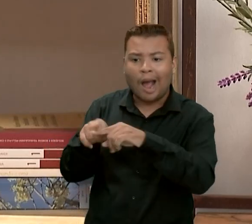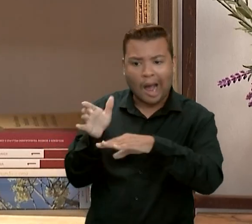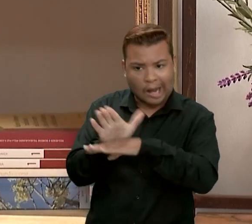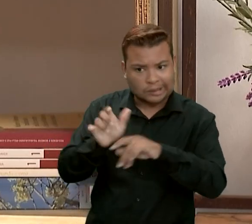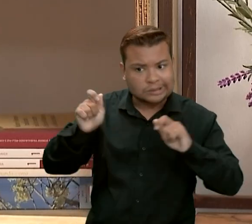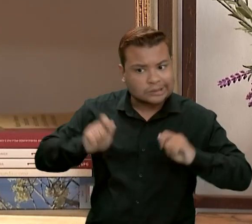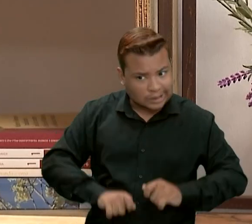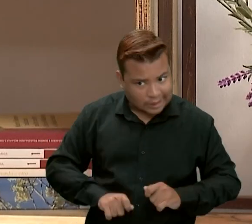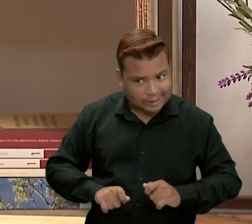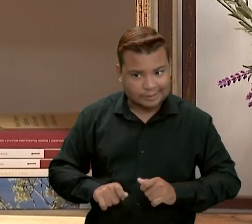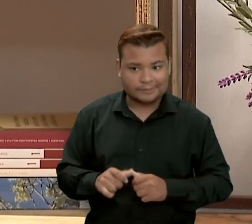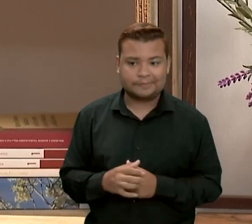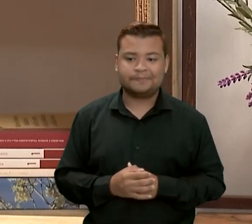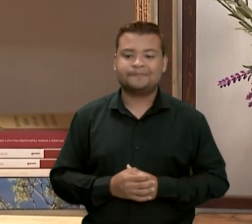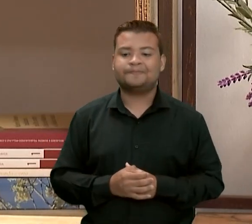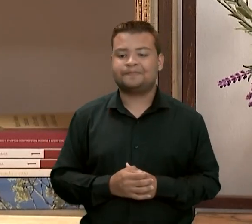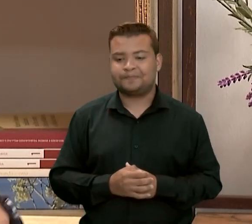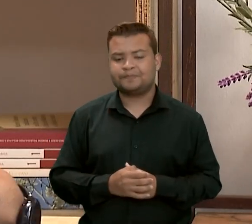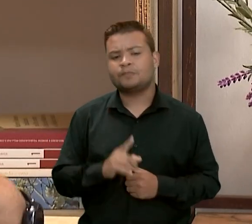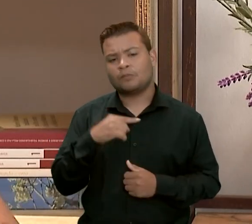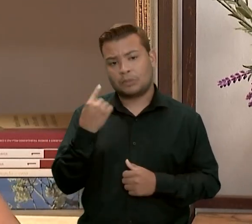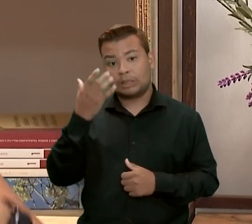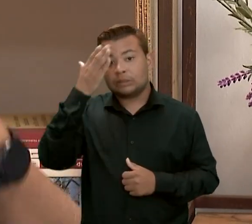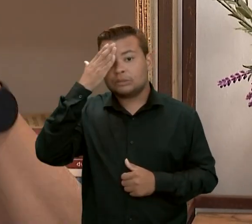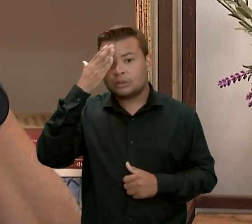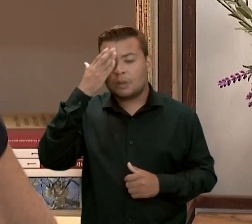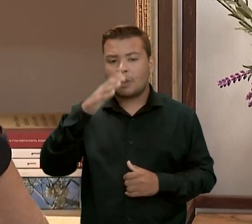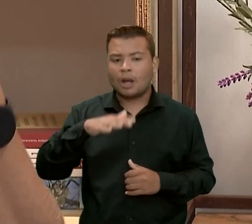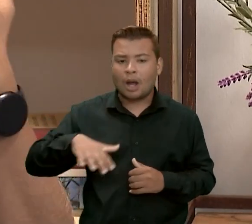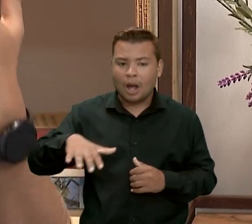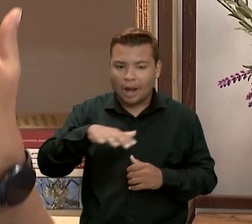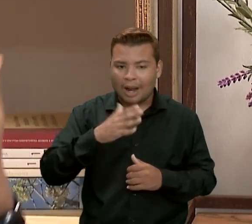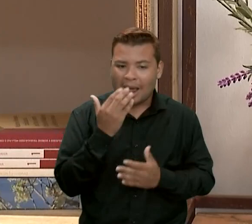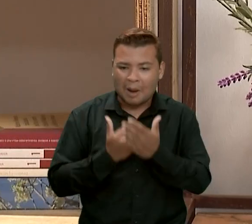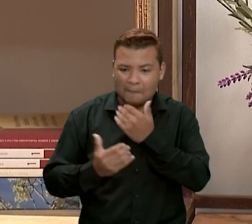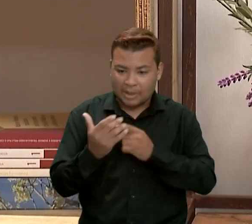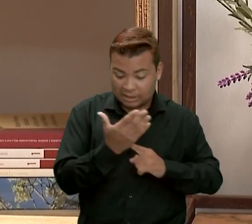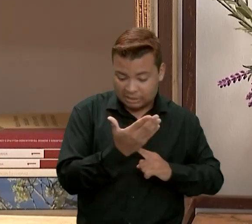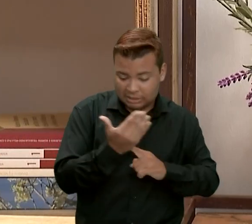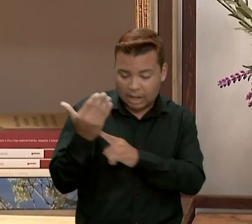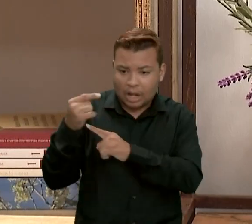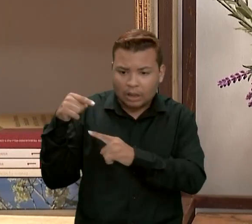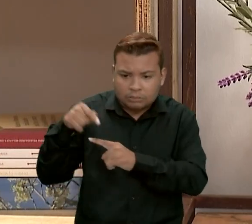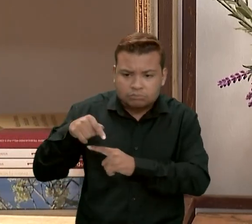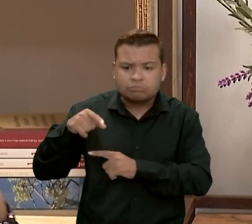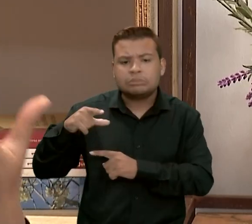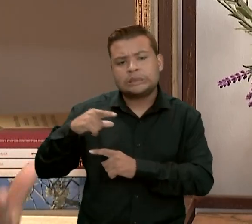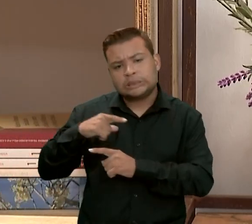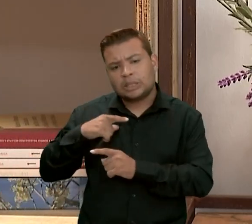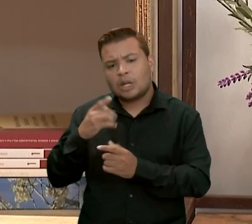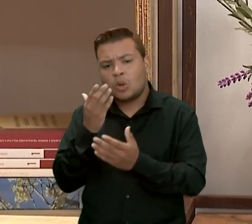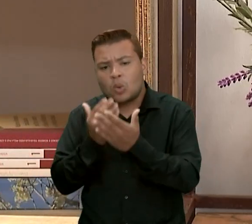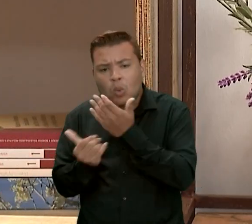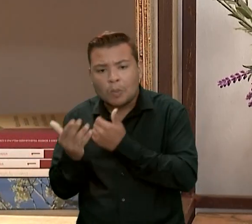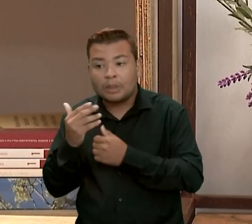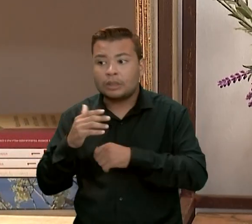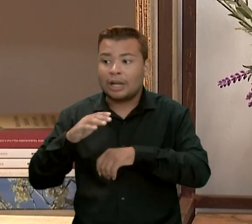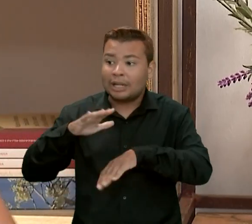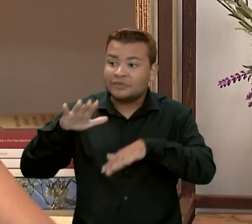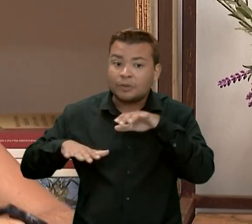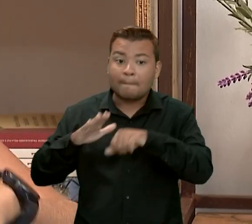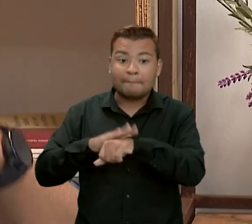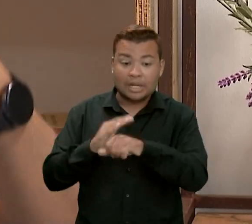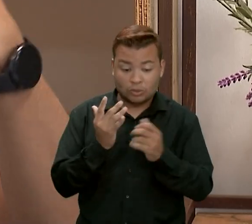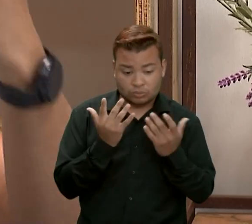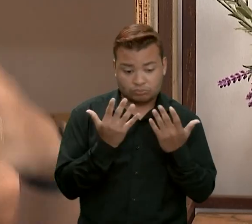alimentação. Então, a gente sabe que a tecnologia de alimentos, a gente consegue alimentos, por exemplo, fora de safra, né? Então, a gente